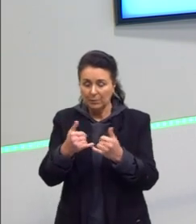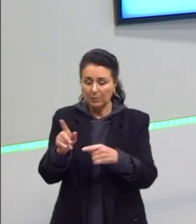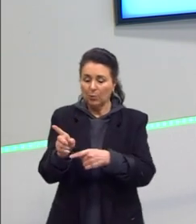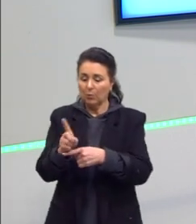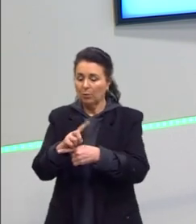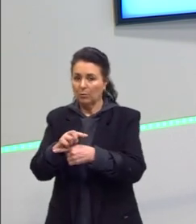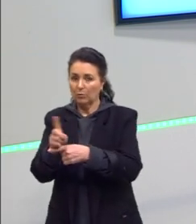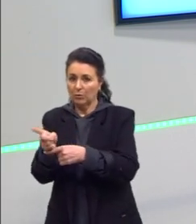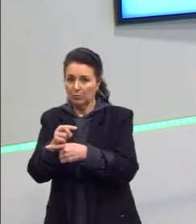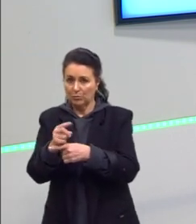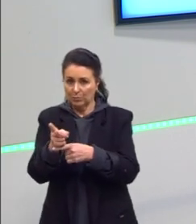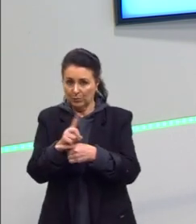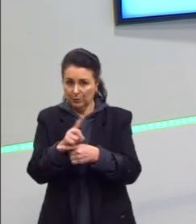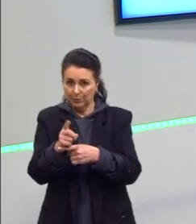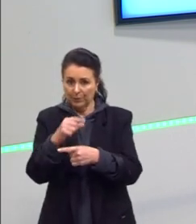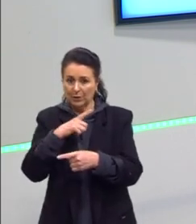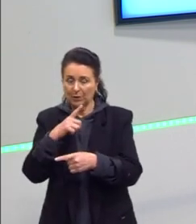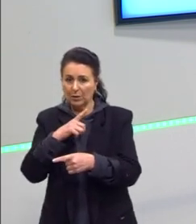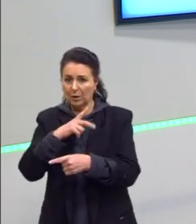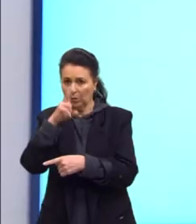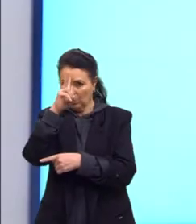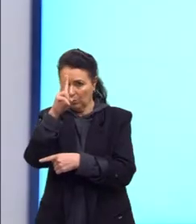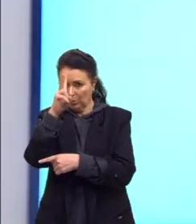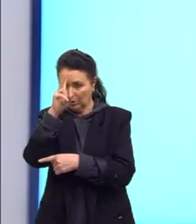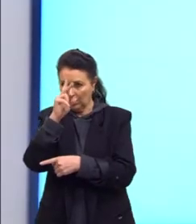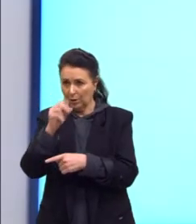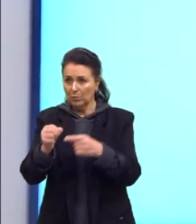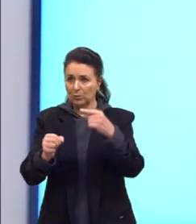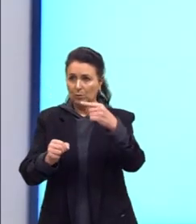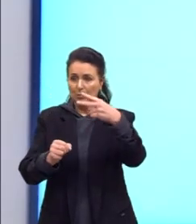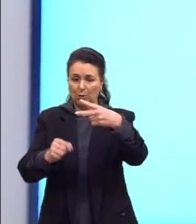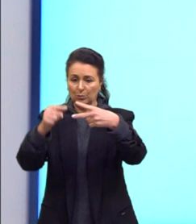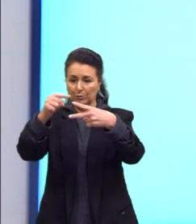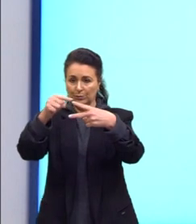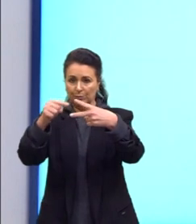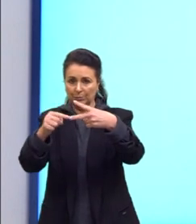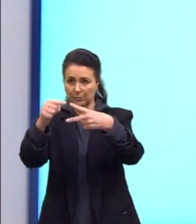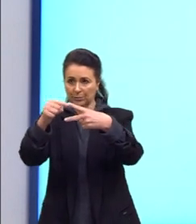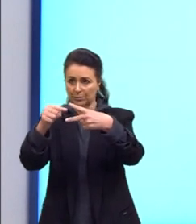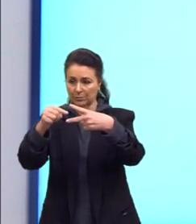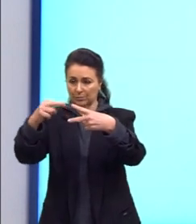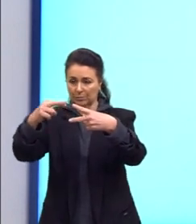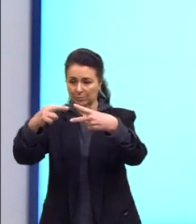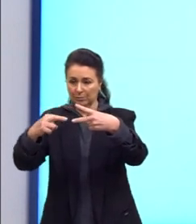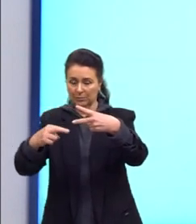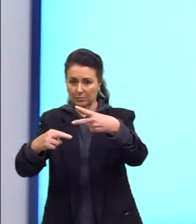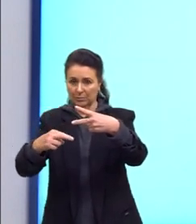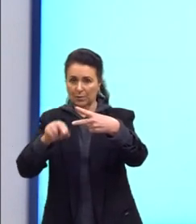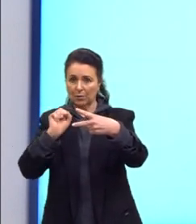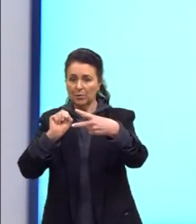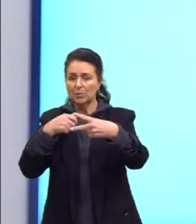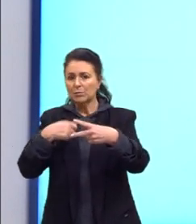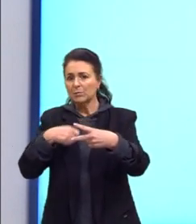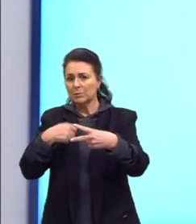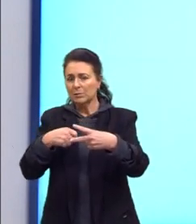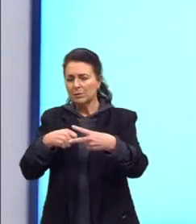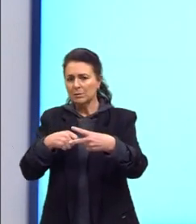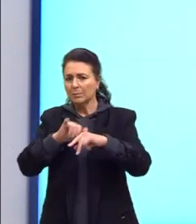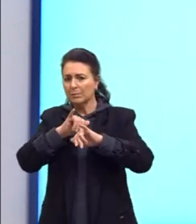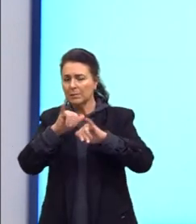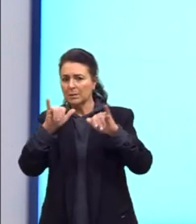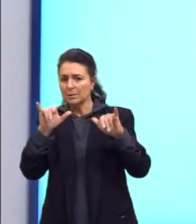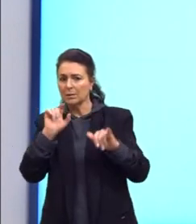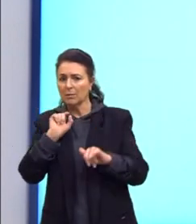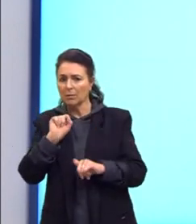voltando né a gente tem o que os dois pontos de conexão é o que a gente precisa né para